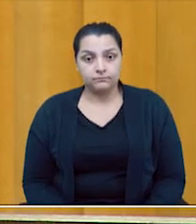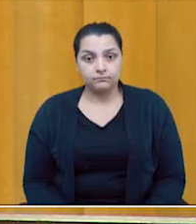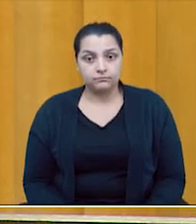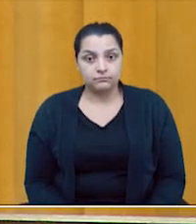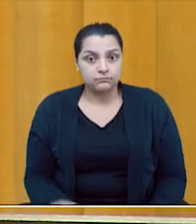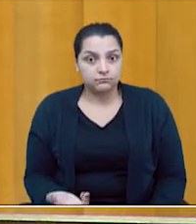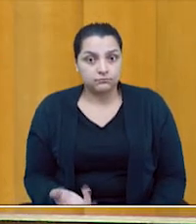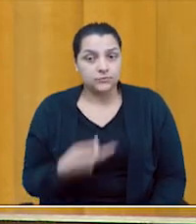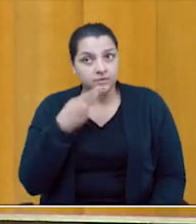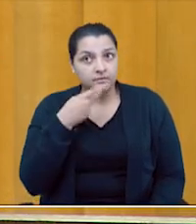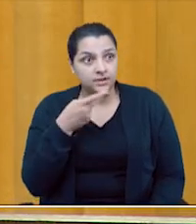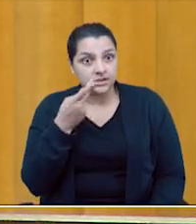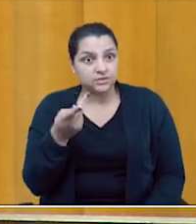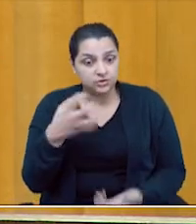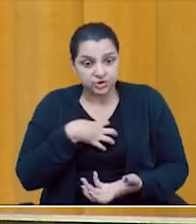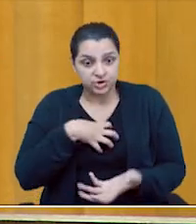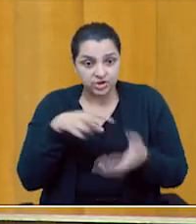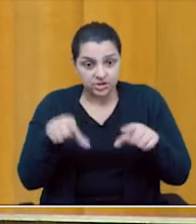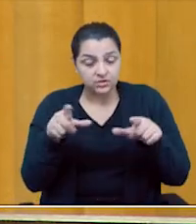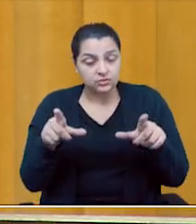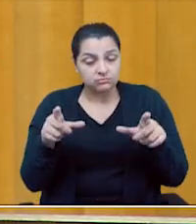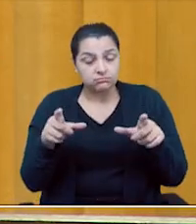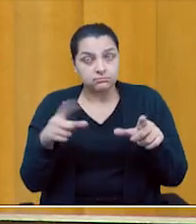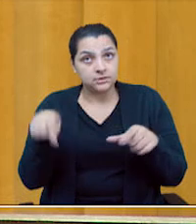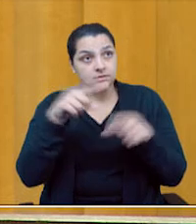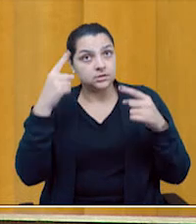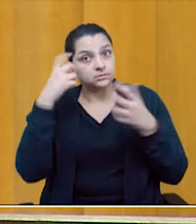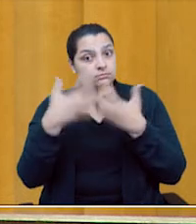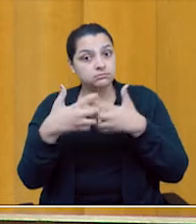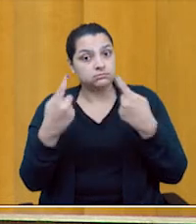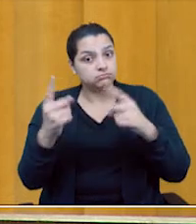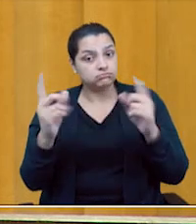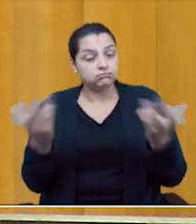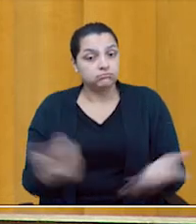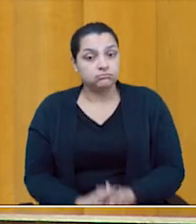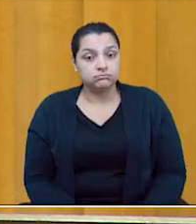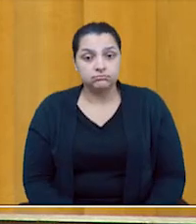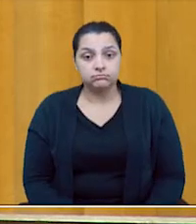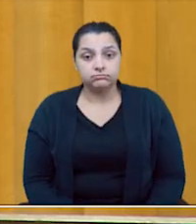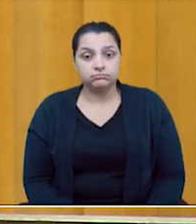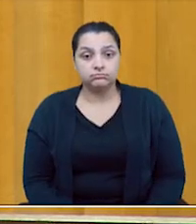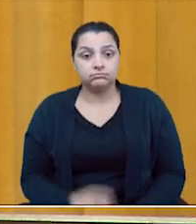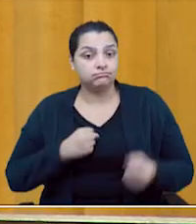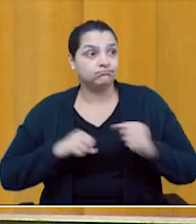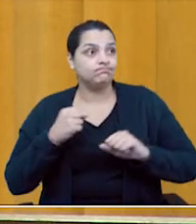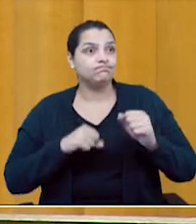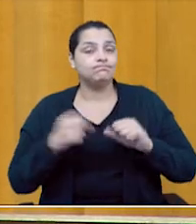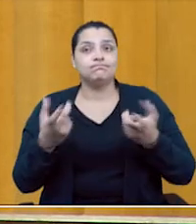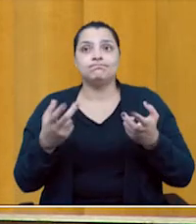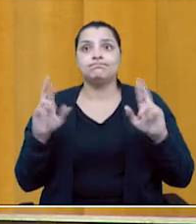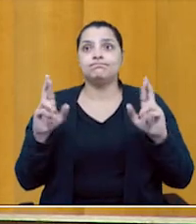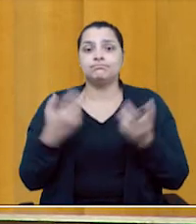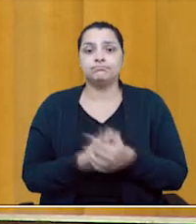propósito. E, obviamente, quebra de expectativas, conflitos, perda de